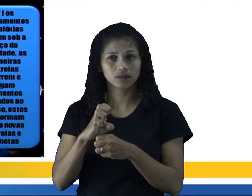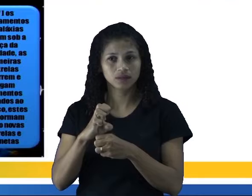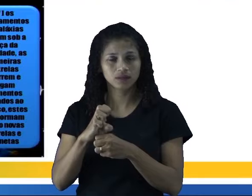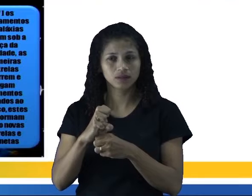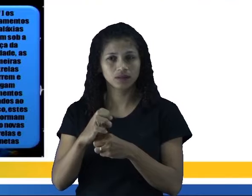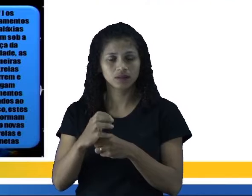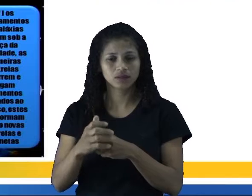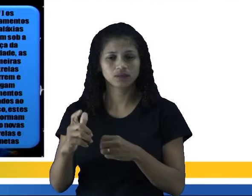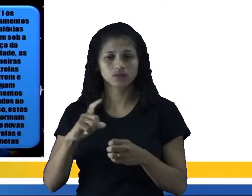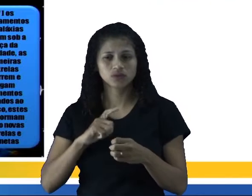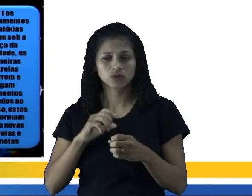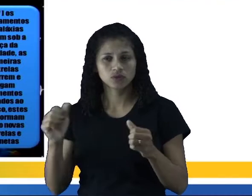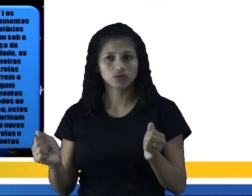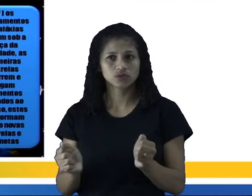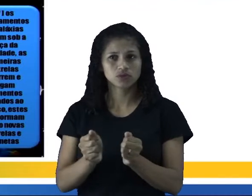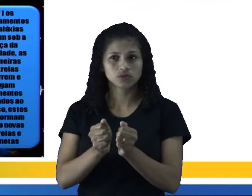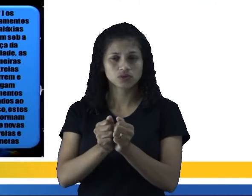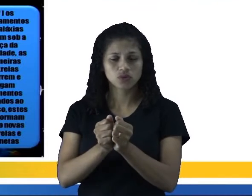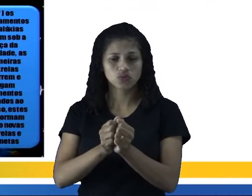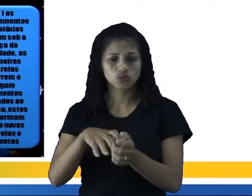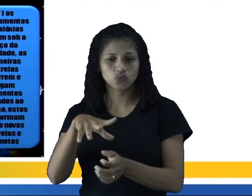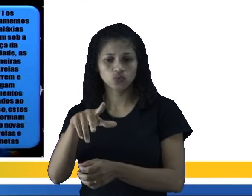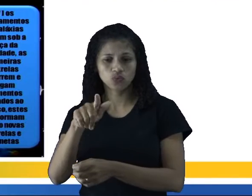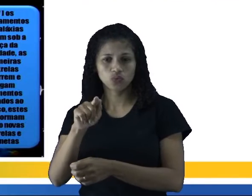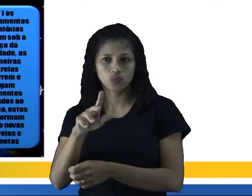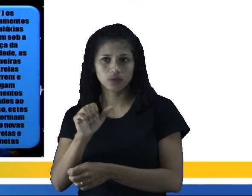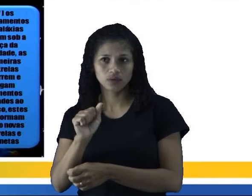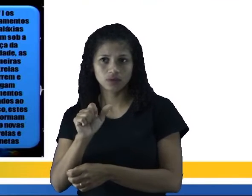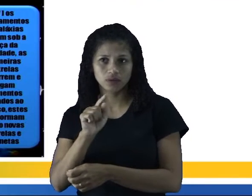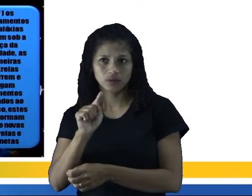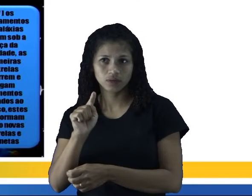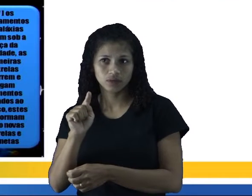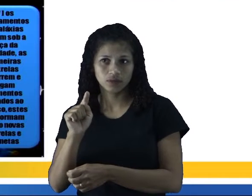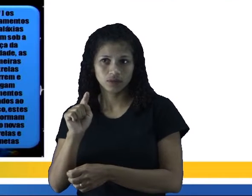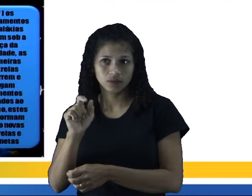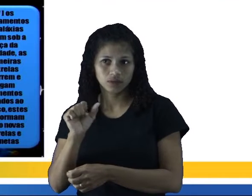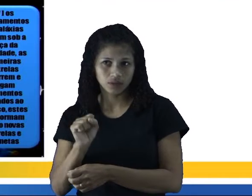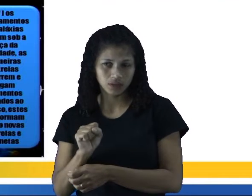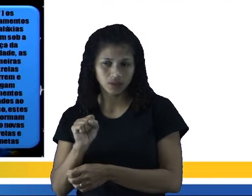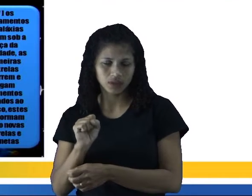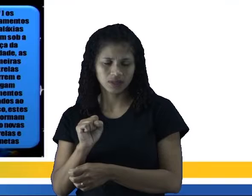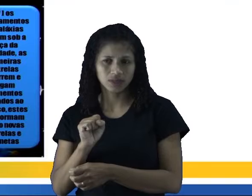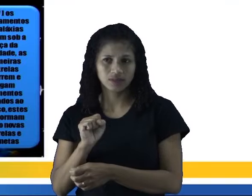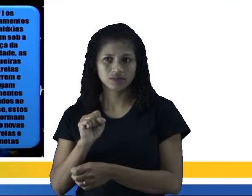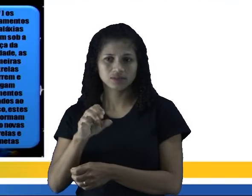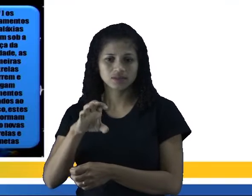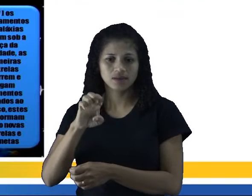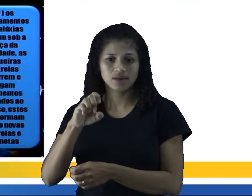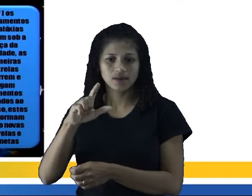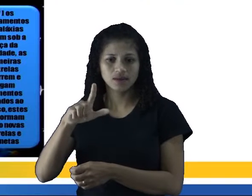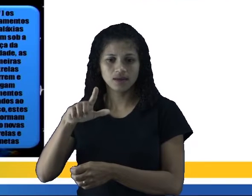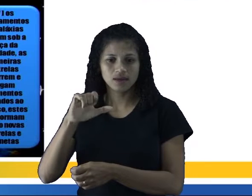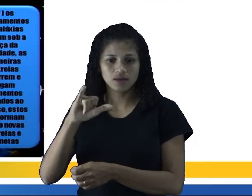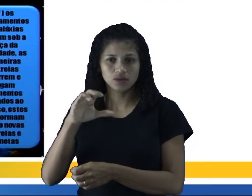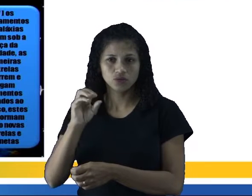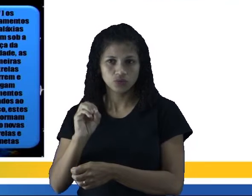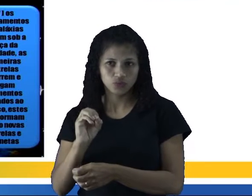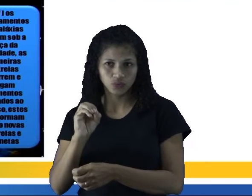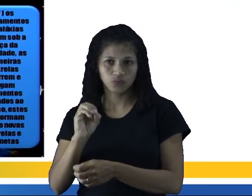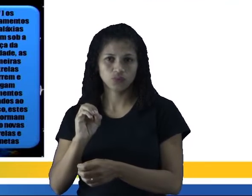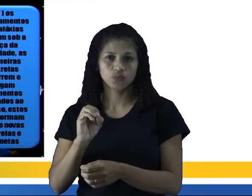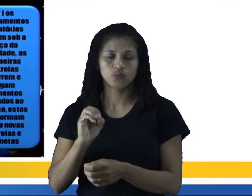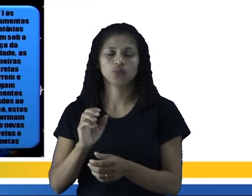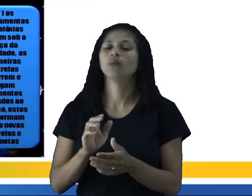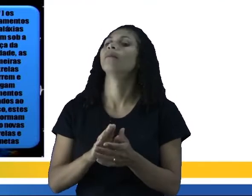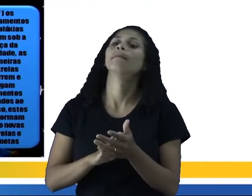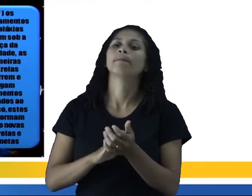do gás hélio. E a partir desses dois átomos, teve a formação de todo o universo, né, como a gente conhece. Então, teve ali a